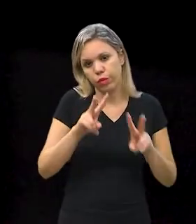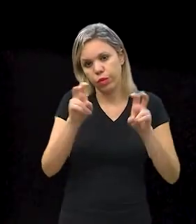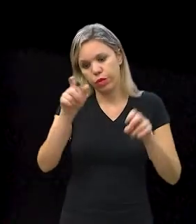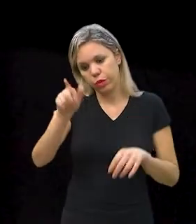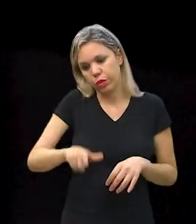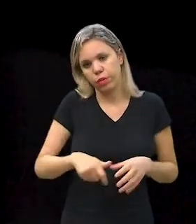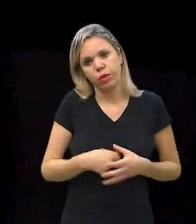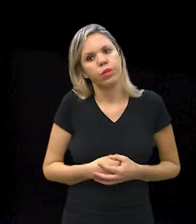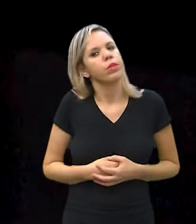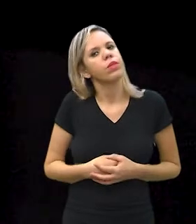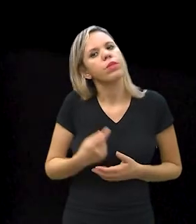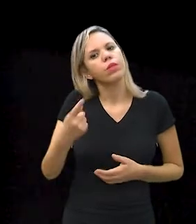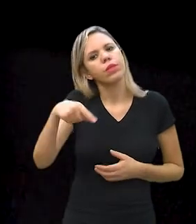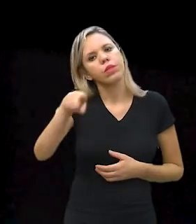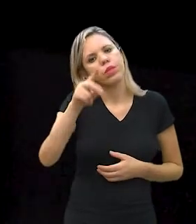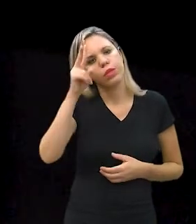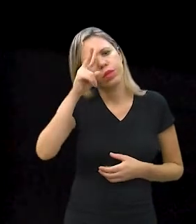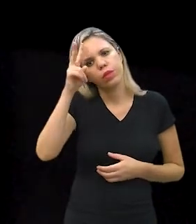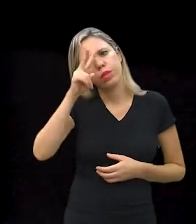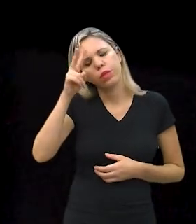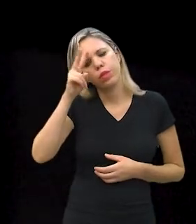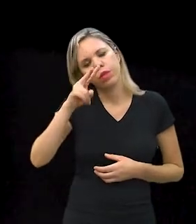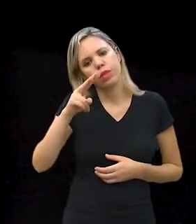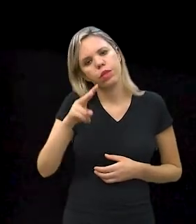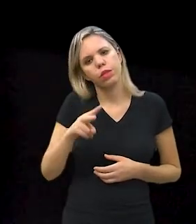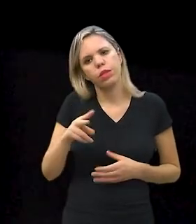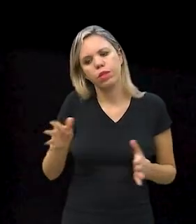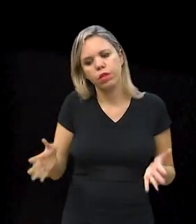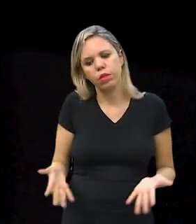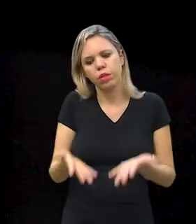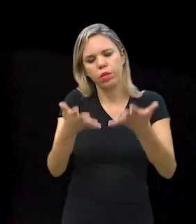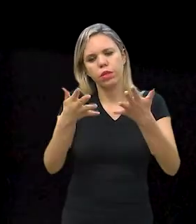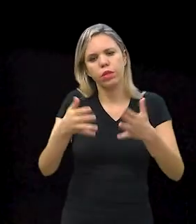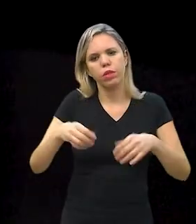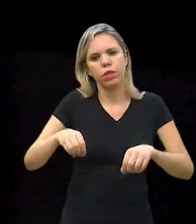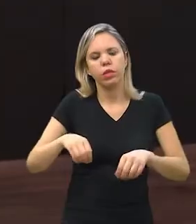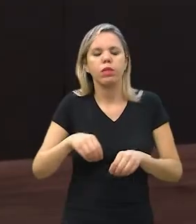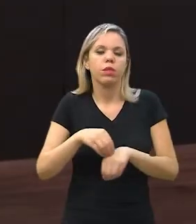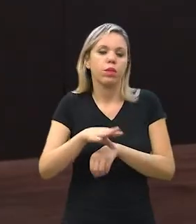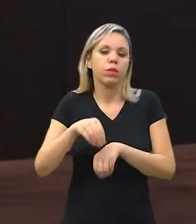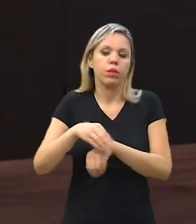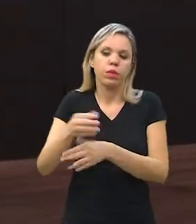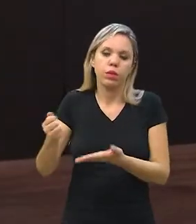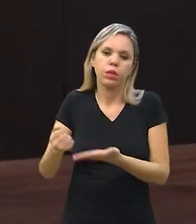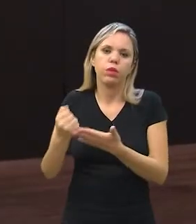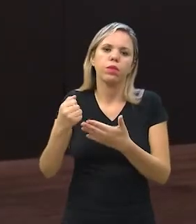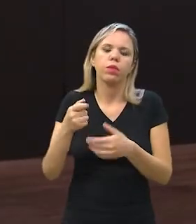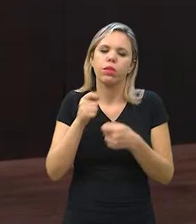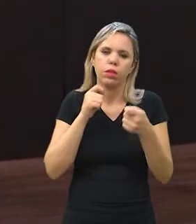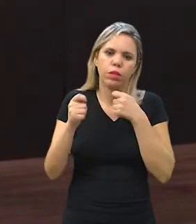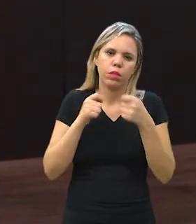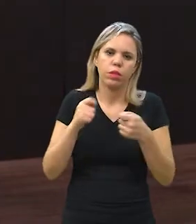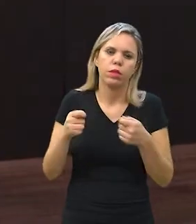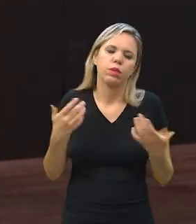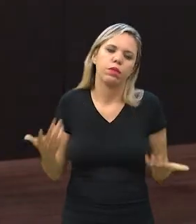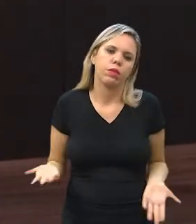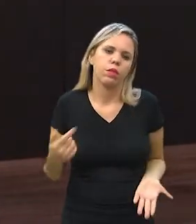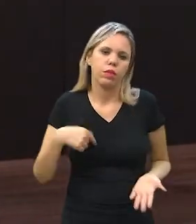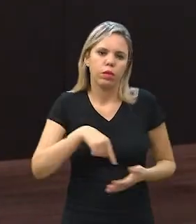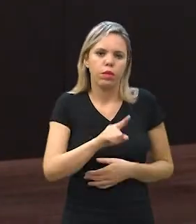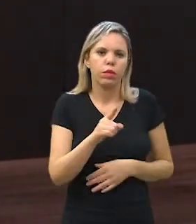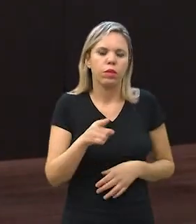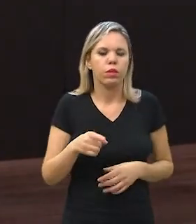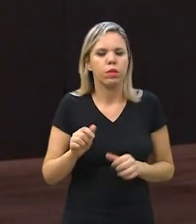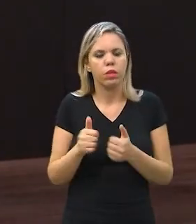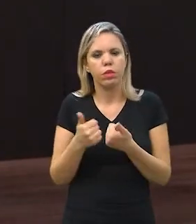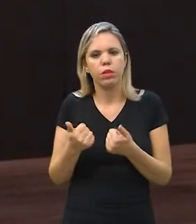justamente com essa pessoa, e você lembrou muito bem do semear, até porque a gente já teve aqui um entrevistado que falou: poxa, eu ia